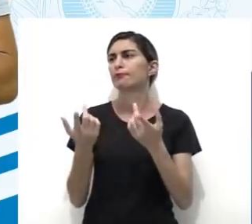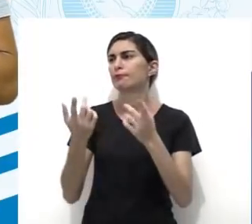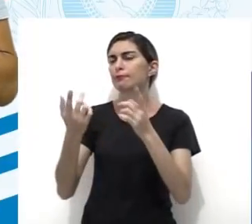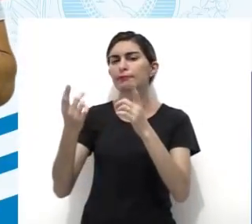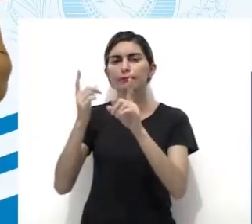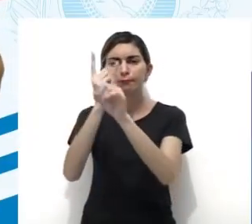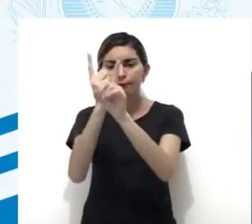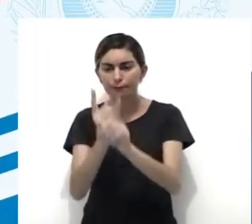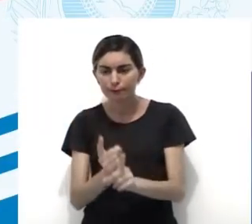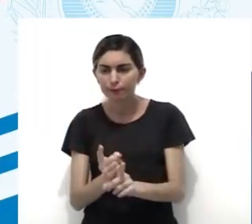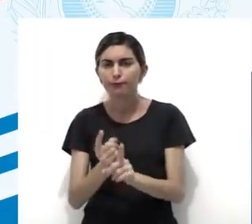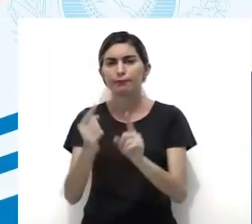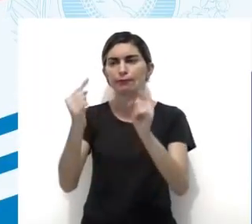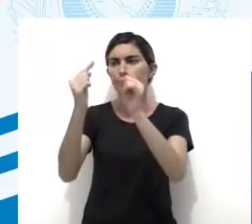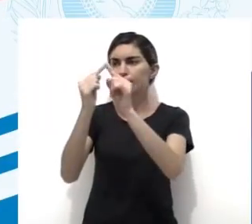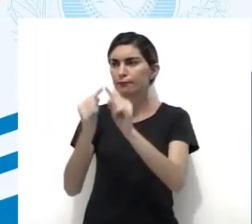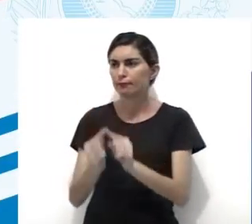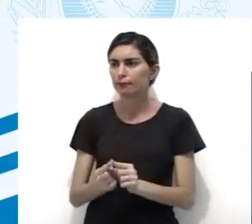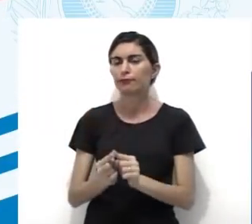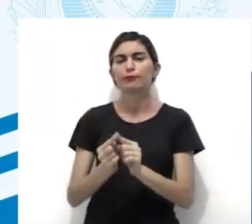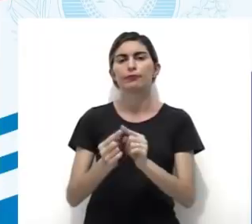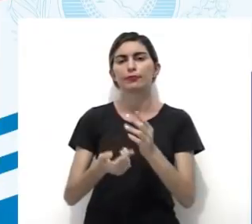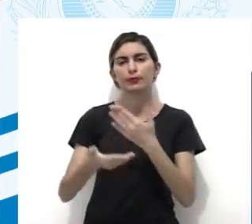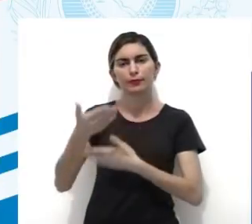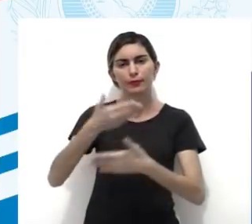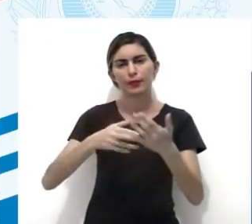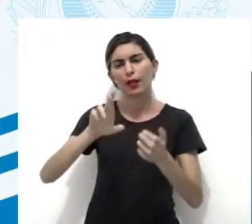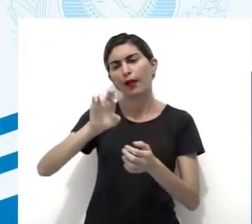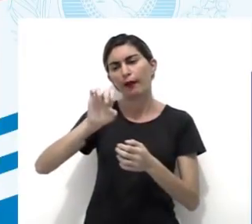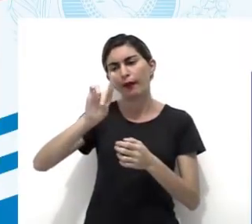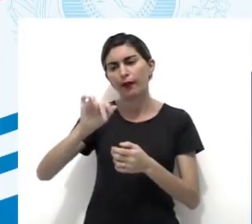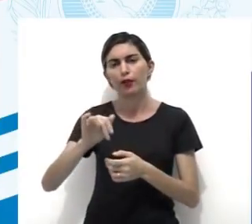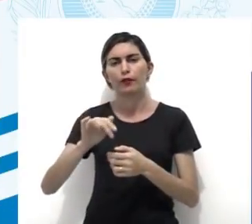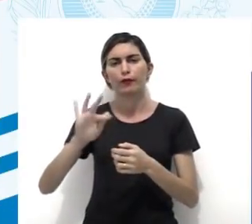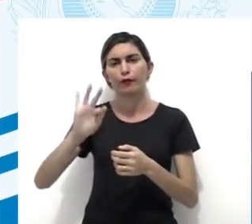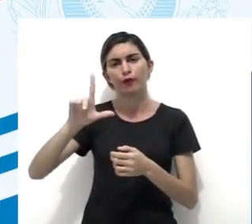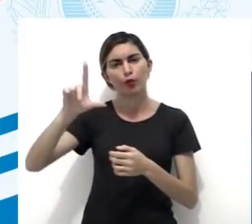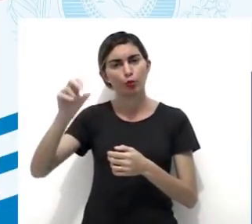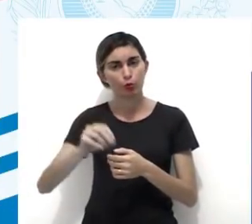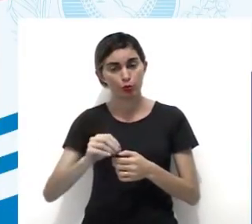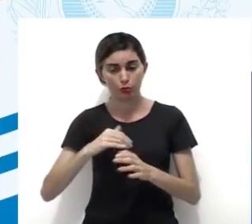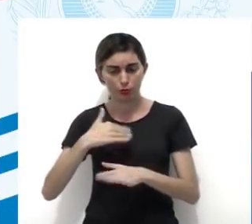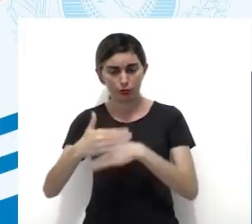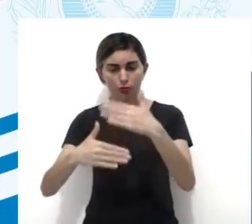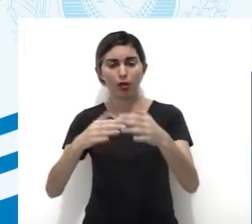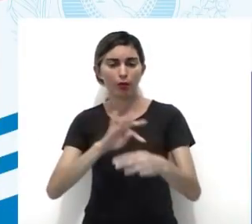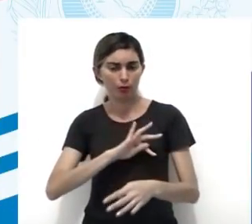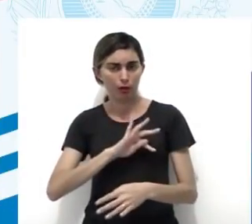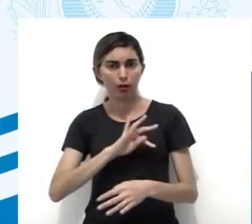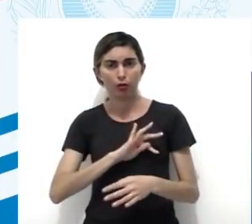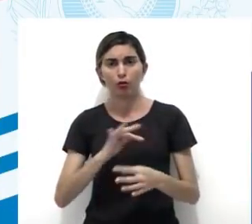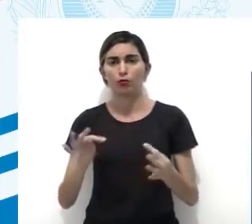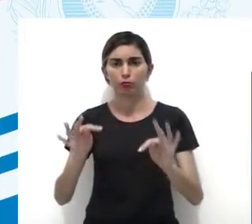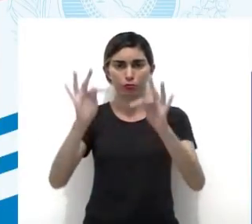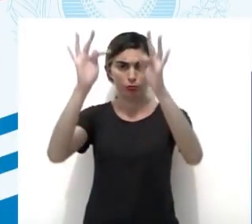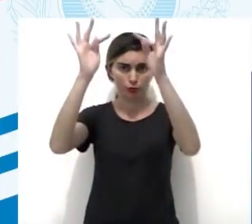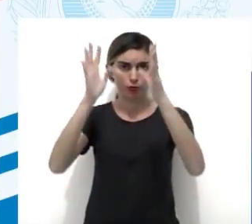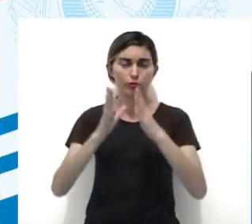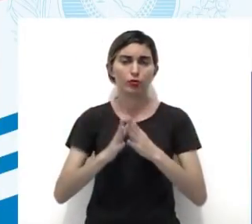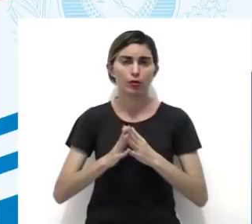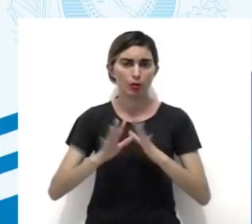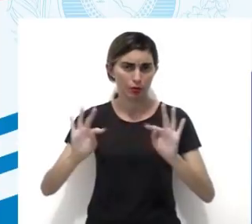aspectos ligados a essas redes e fluxos. Com a evolução tecnológica, os lugares e as pessoas